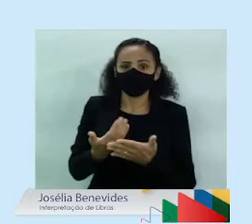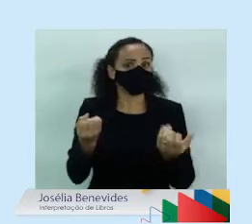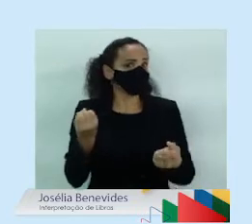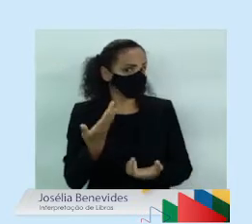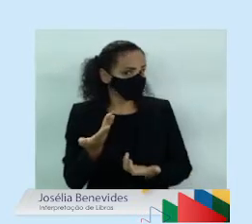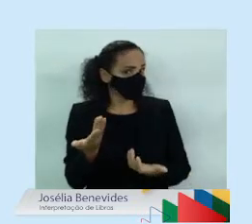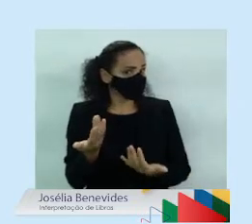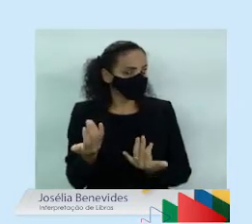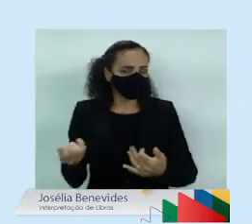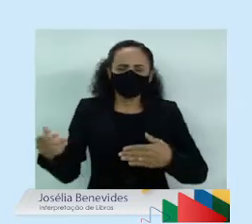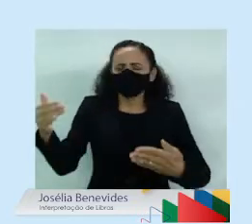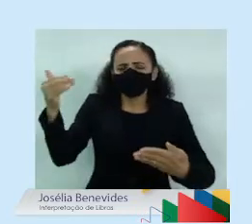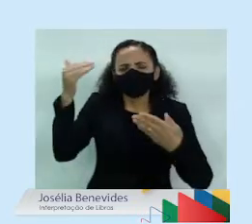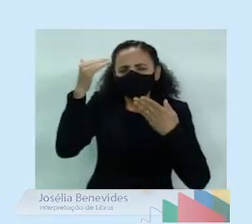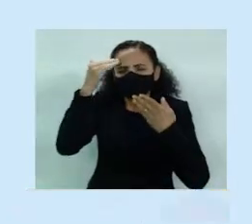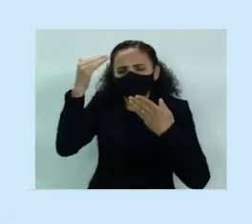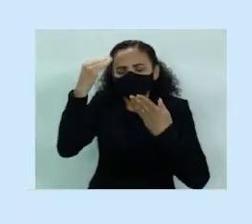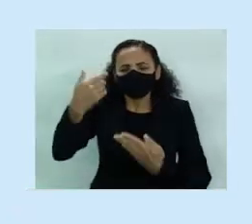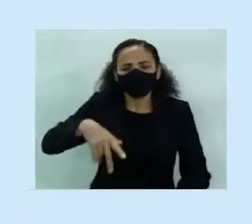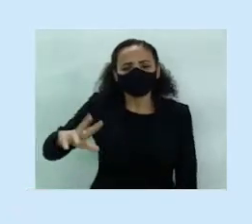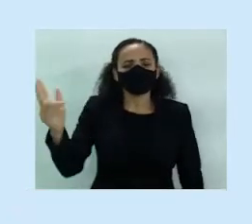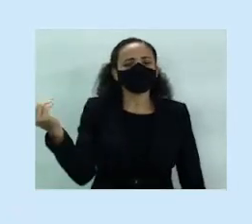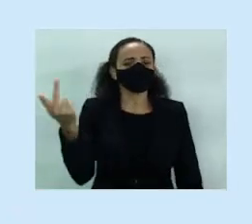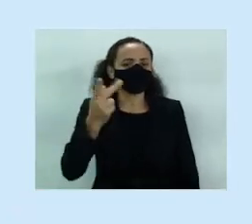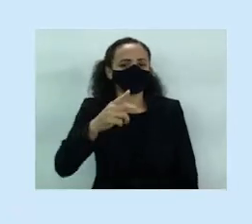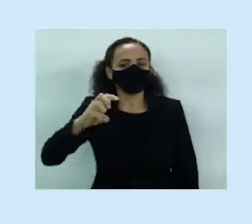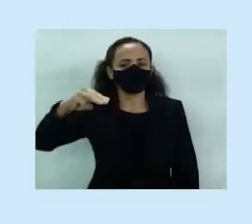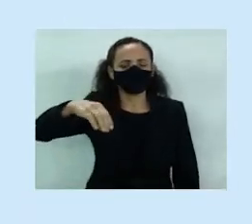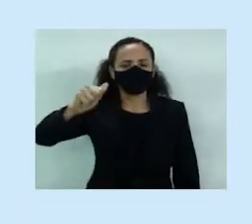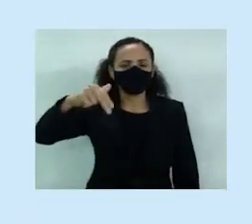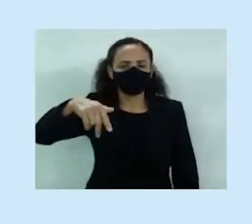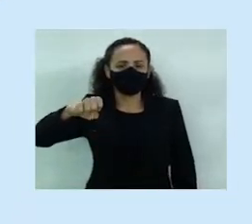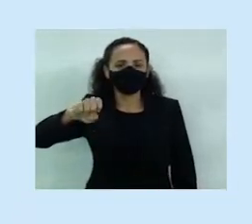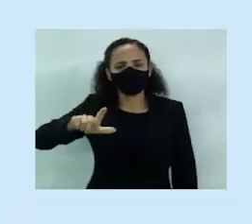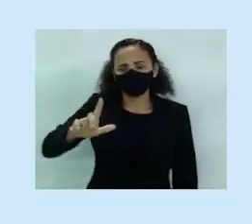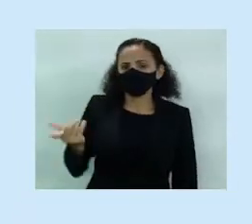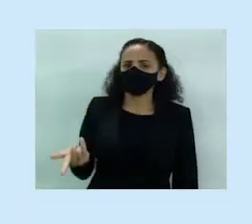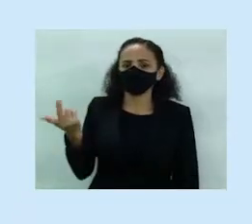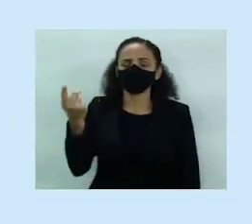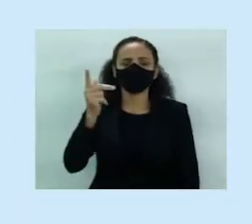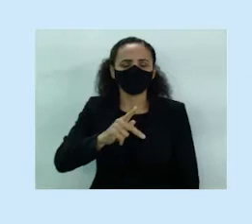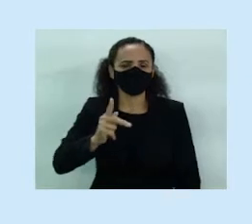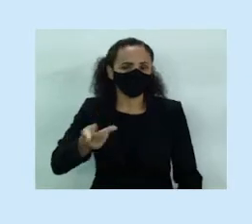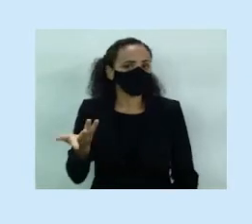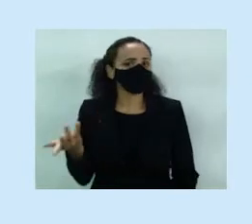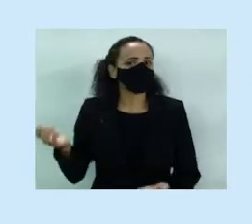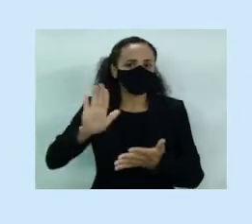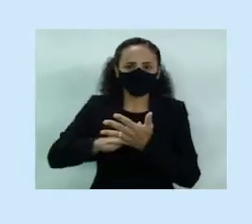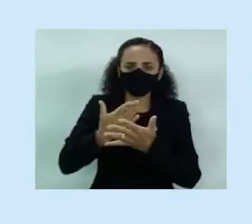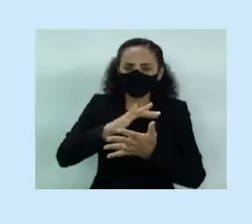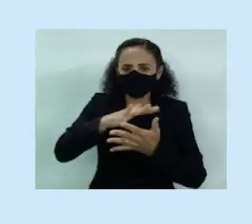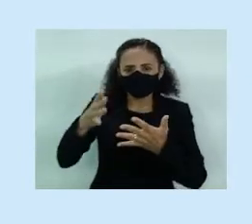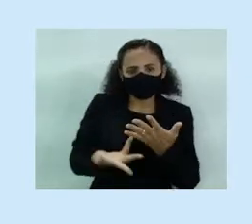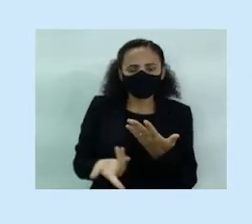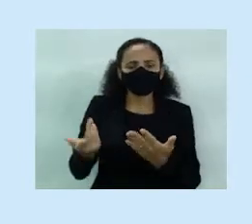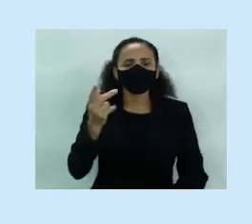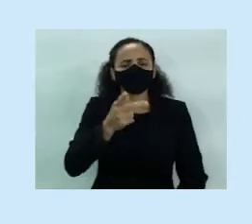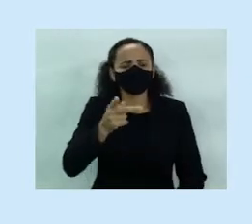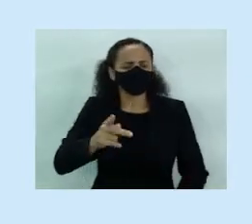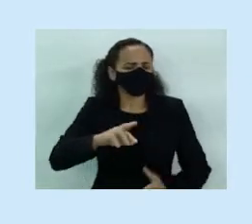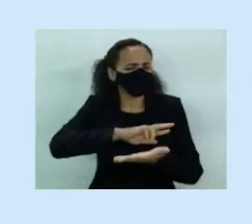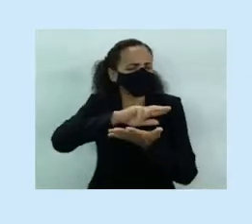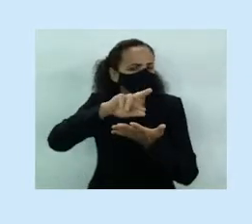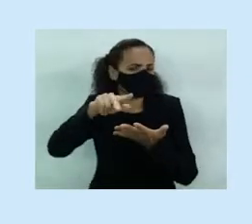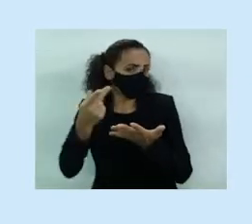gostaria de agradecer ao Manuel da Transmissão, à nossa amiga de Libras, ao professor Robson Anselmo Tavares, à professora